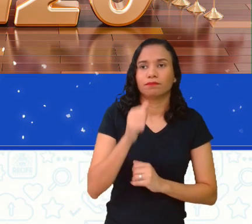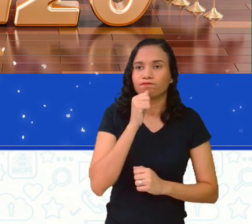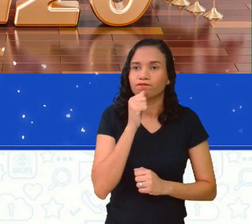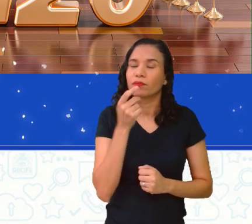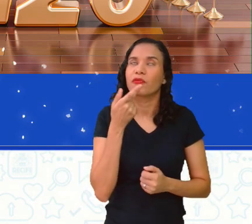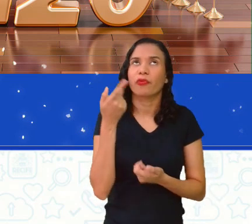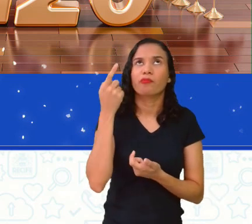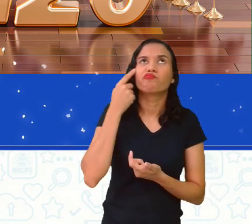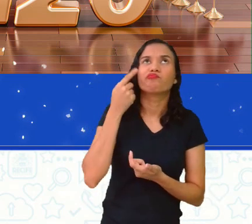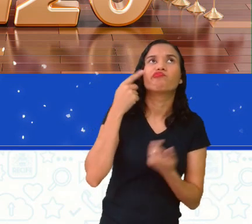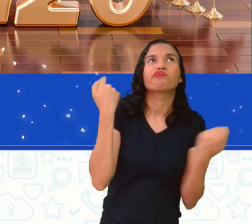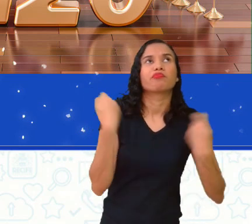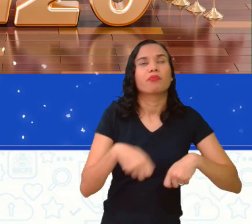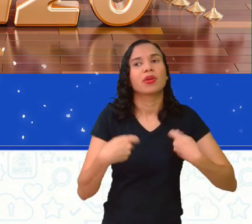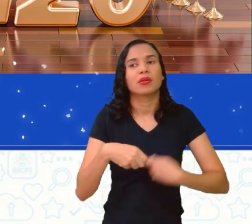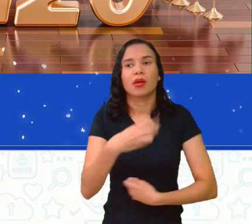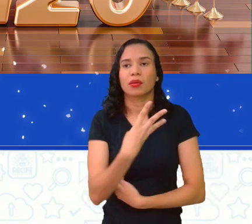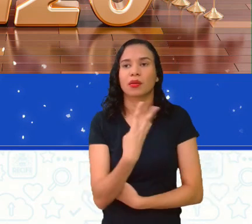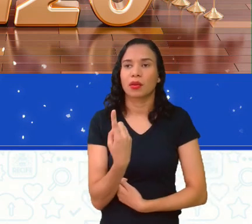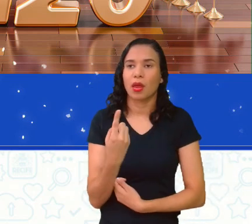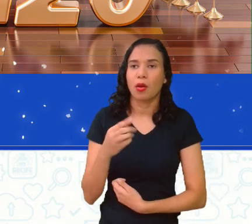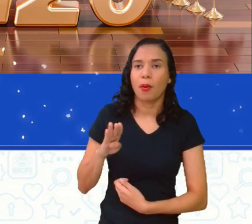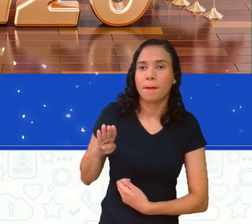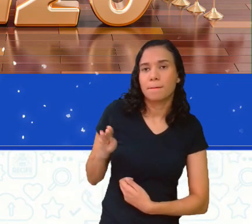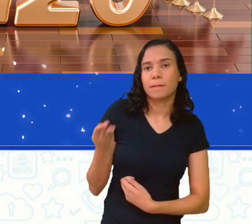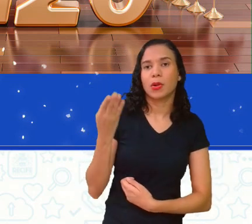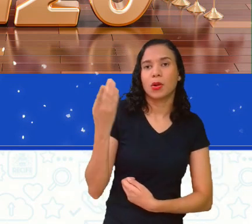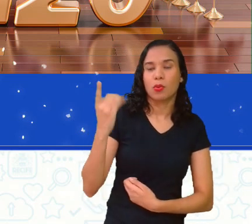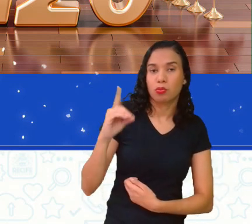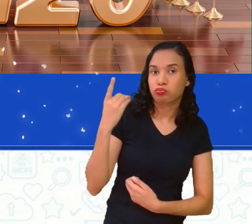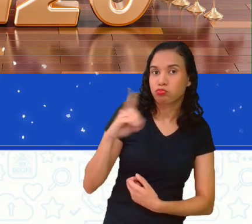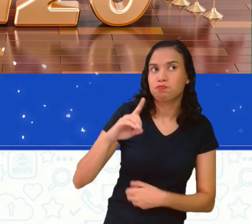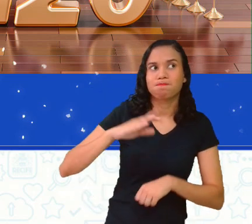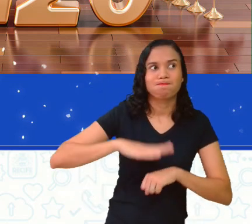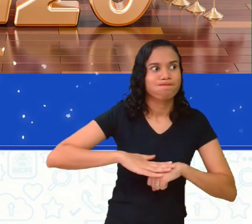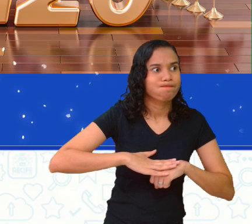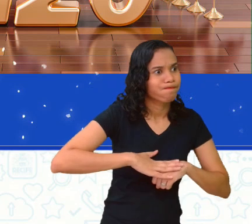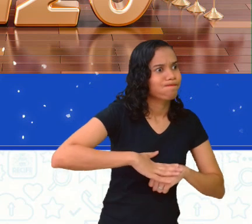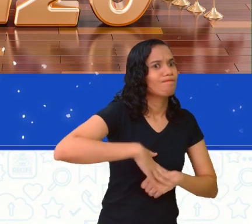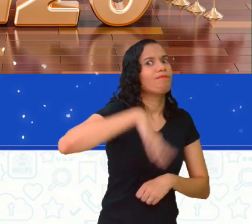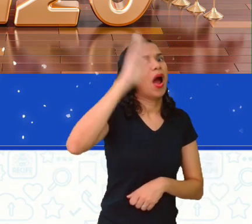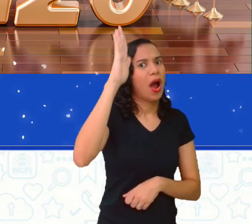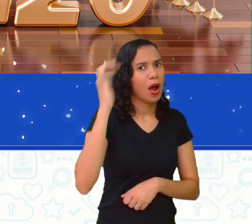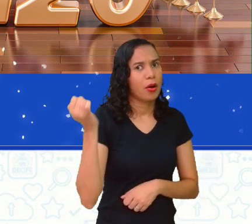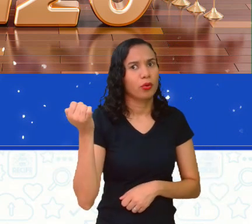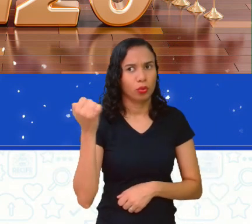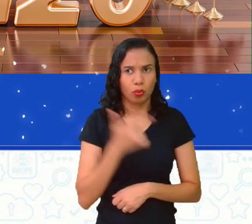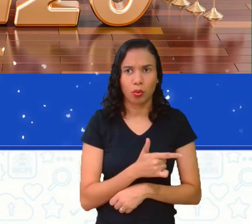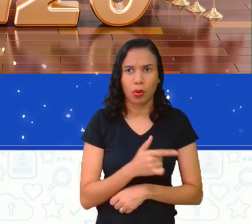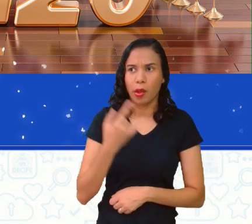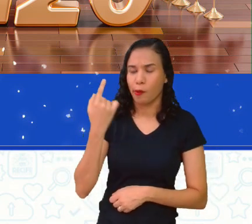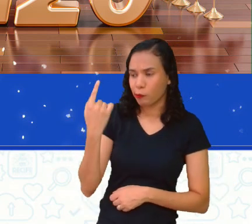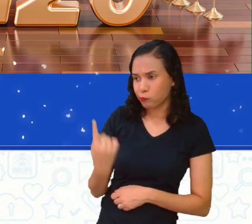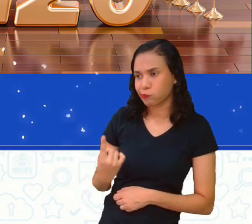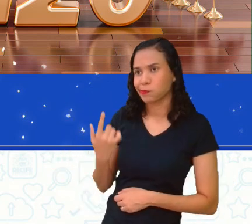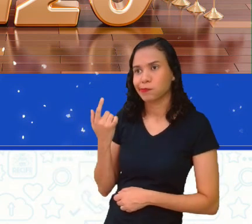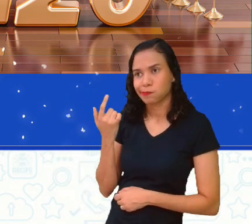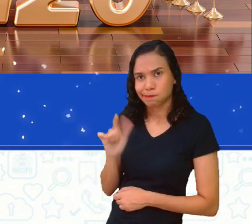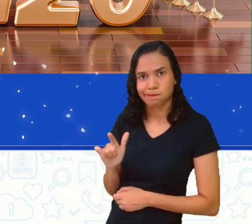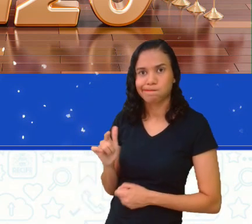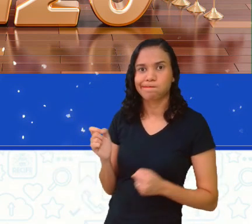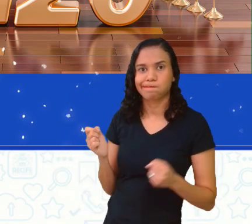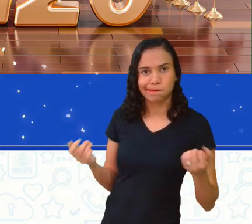que são necessários 31 bilhões de dólares, bem mais do que o G20 conseguiu reunir,